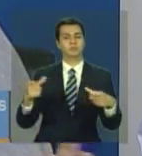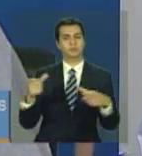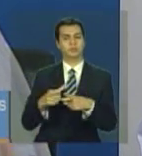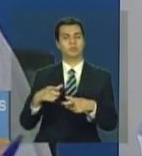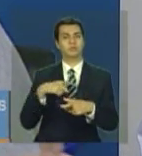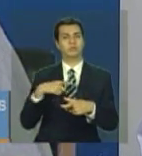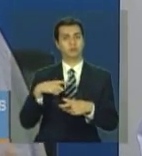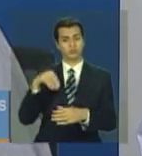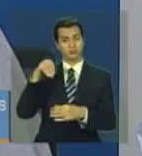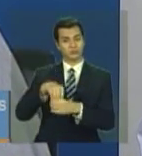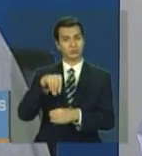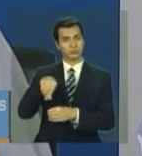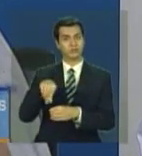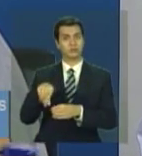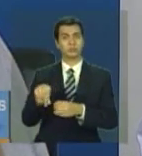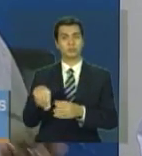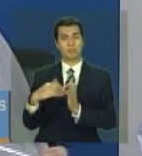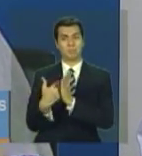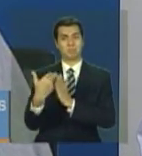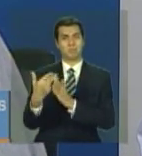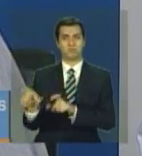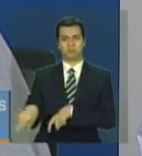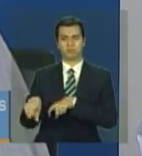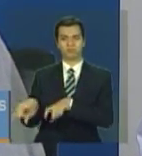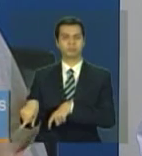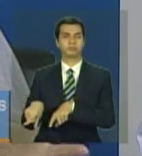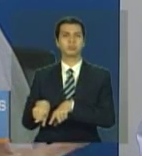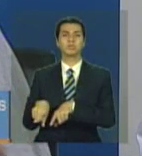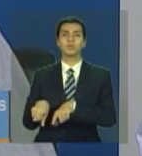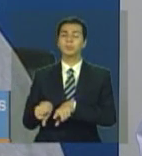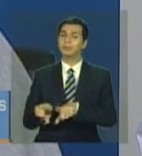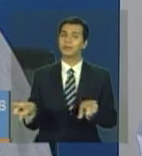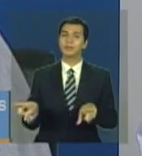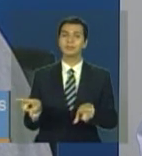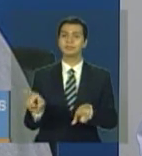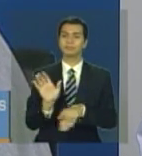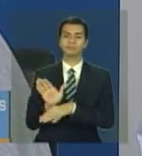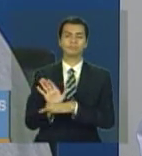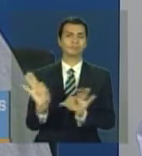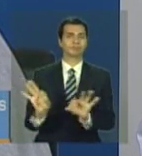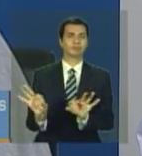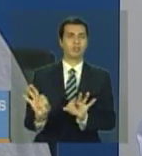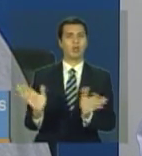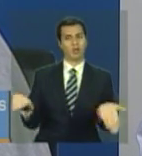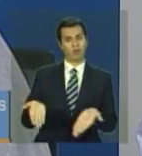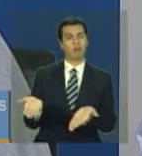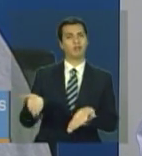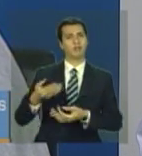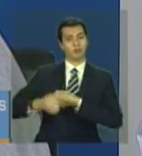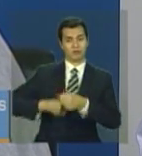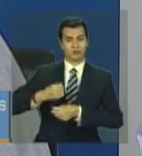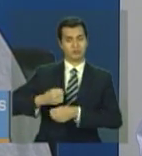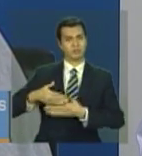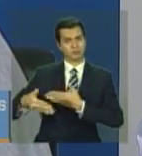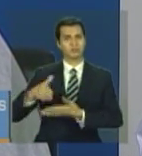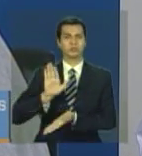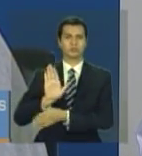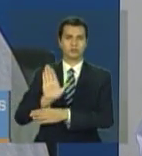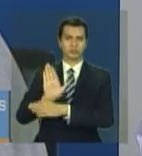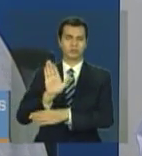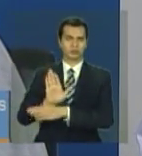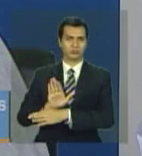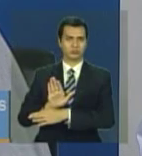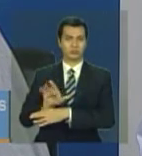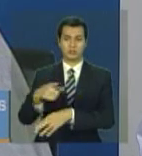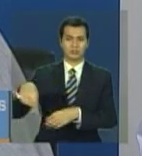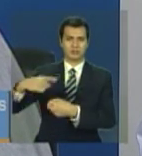produção local a ser incentivada não estavam contemplados. Então, nós trabalhamos com municípios com menos de 50 mil habitantes. Então,